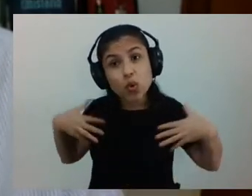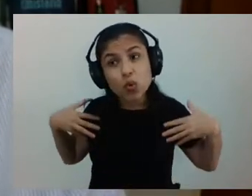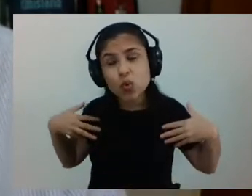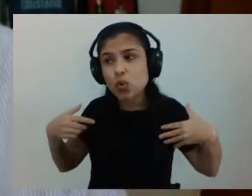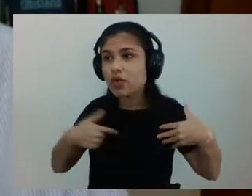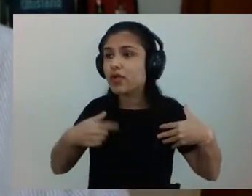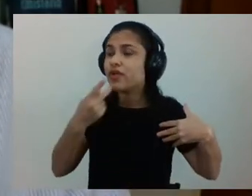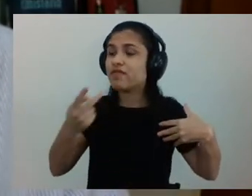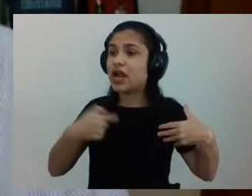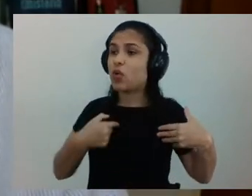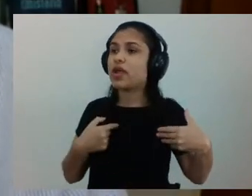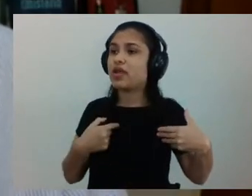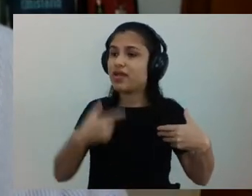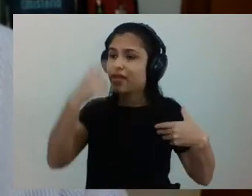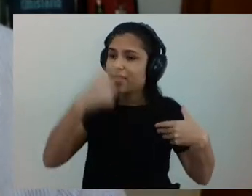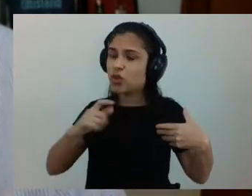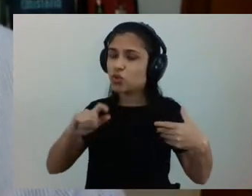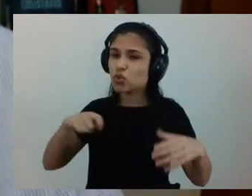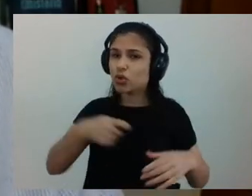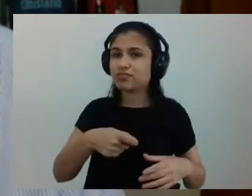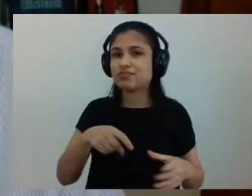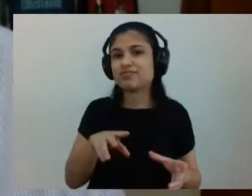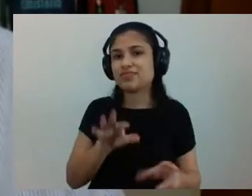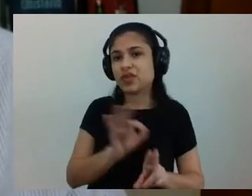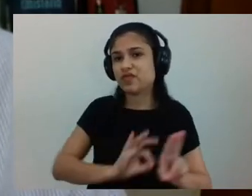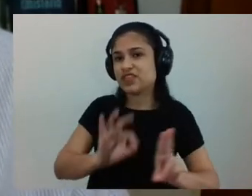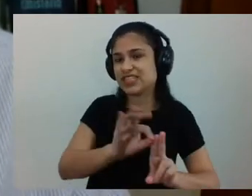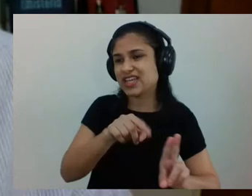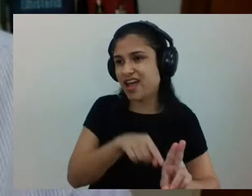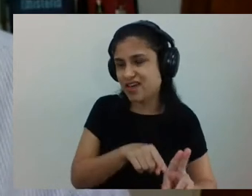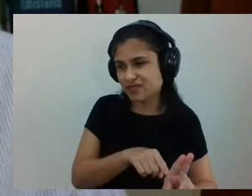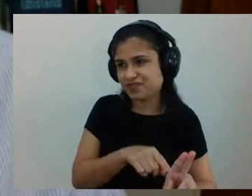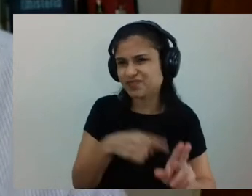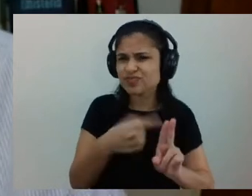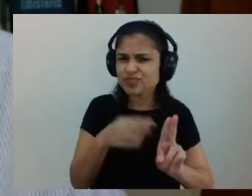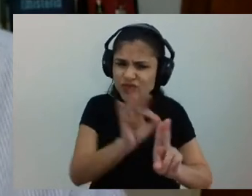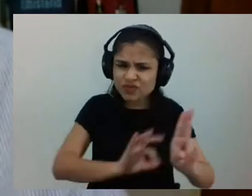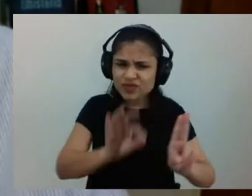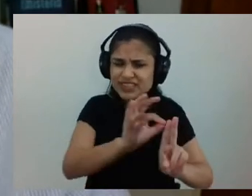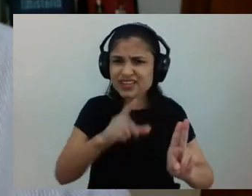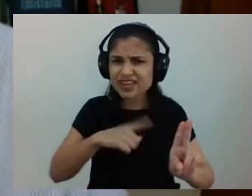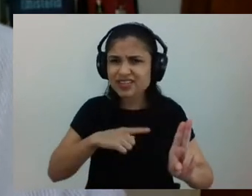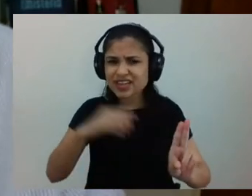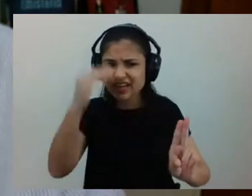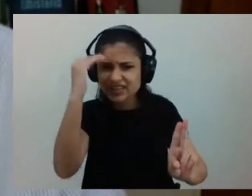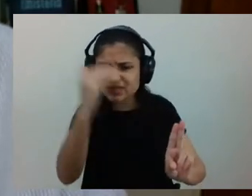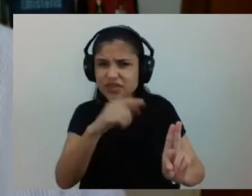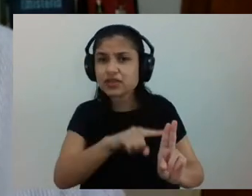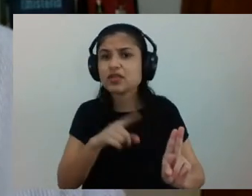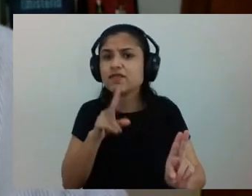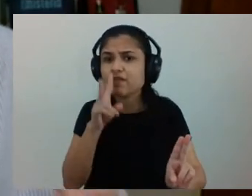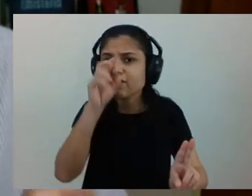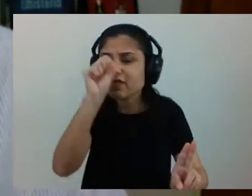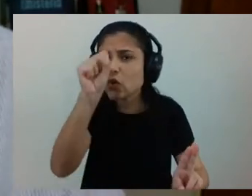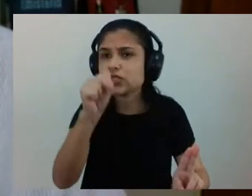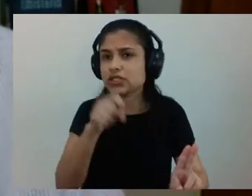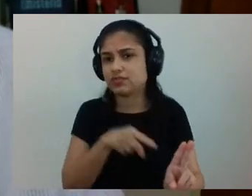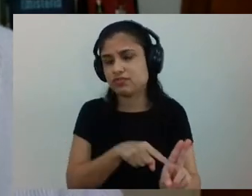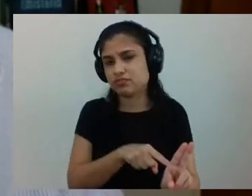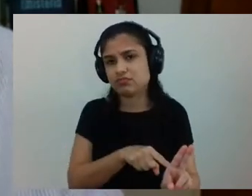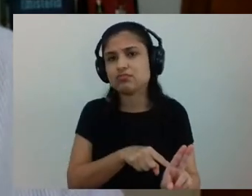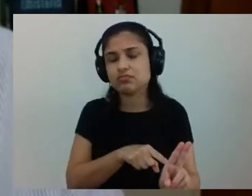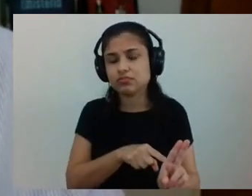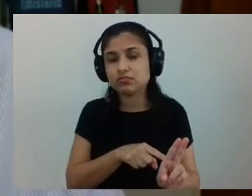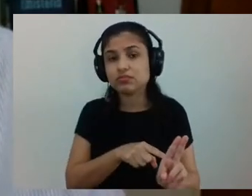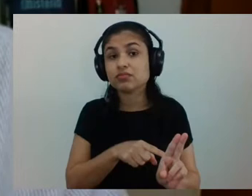UFSCar, pois a UFSCar sempre teve esse respeito, sempre teve essa força. E por isso, nós vamos continuar, vamos resgatar